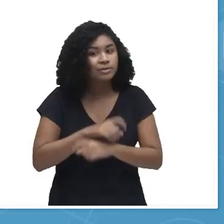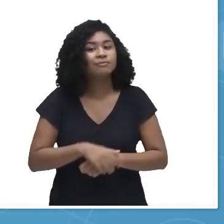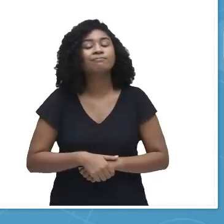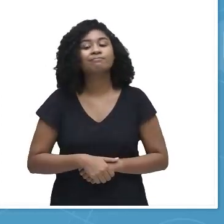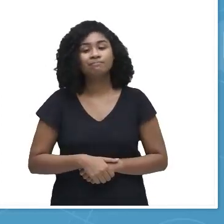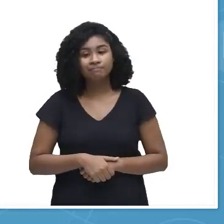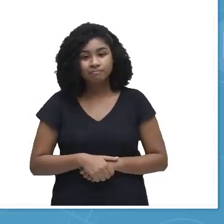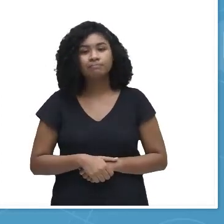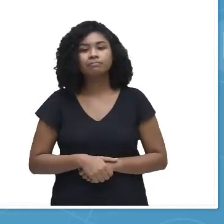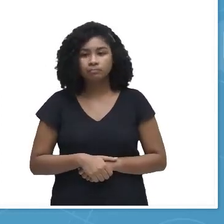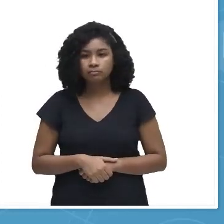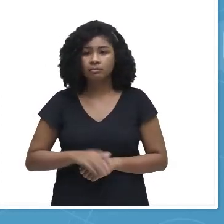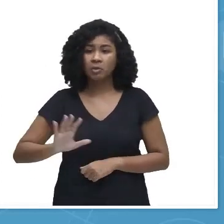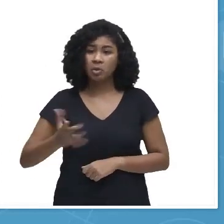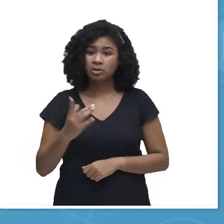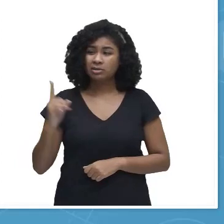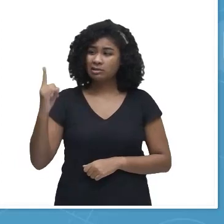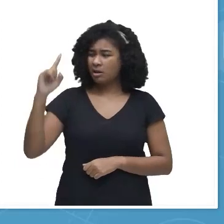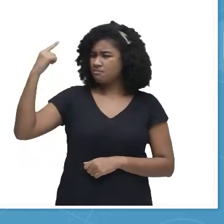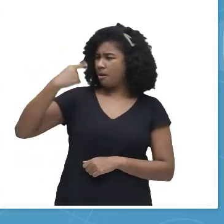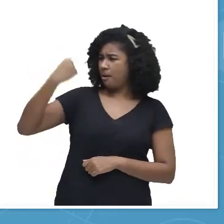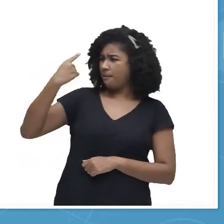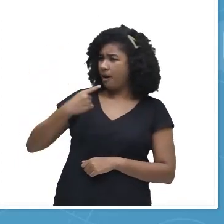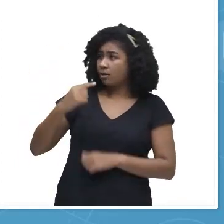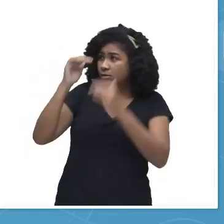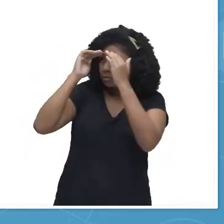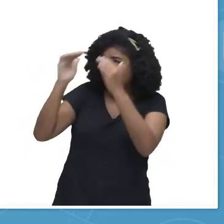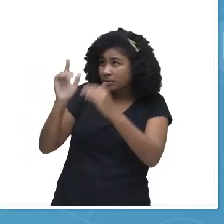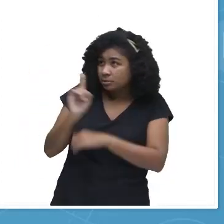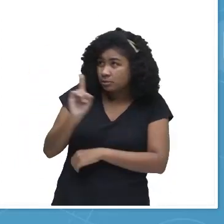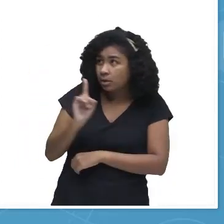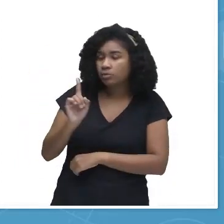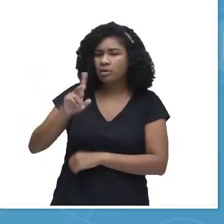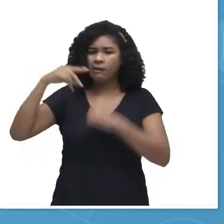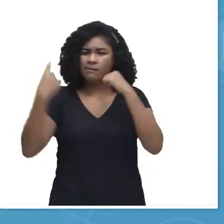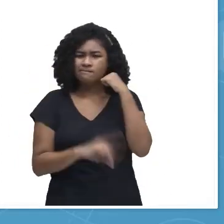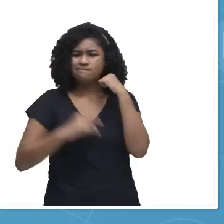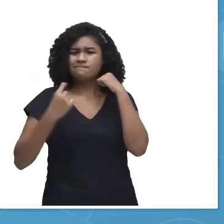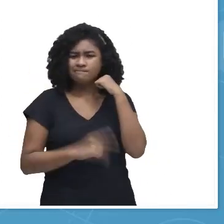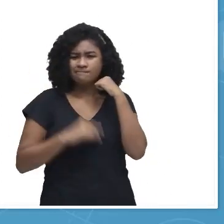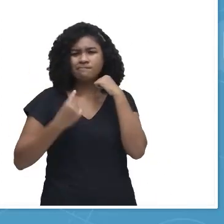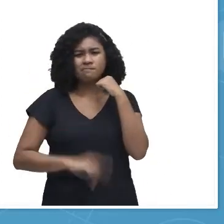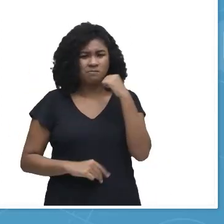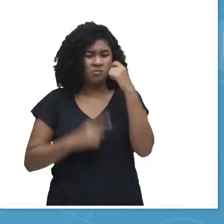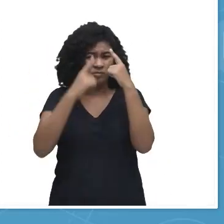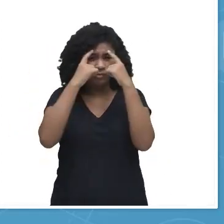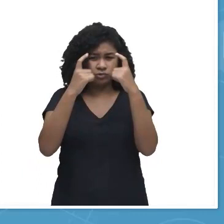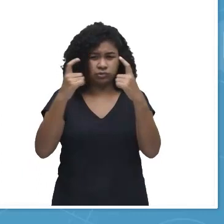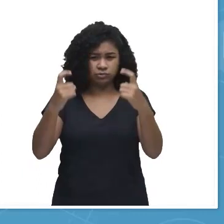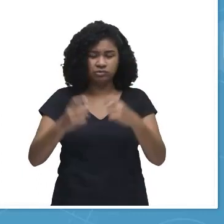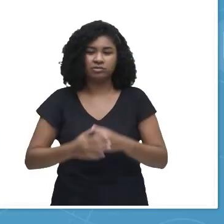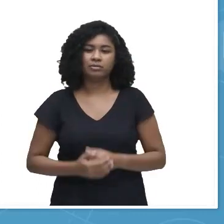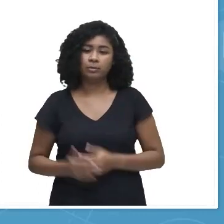pela desobediência, muitas vezes eram punidos com castigos violentos. Chegando no Brasil, o negro não tinha uma